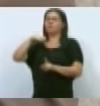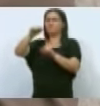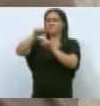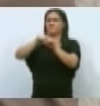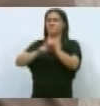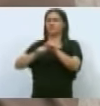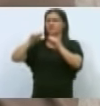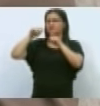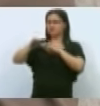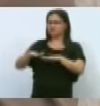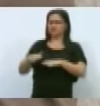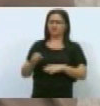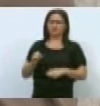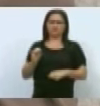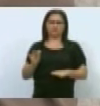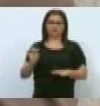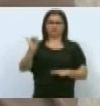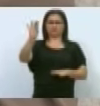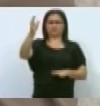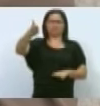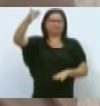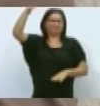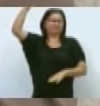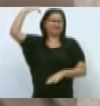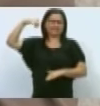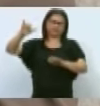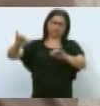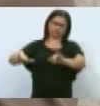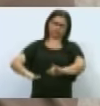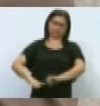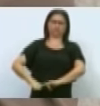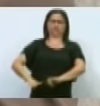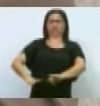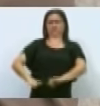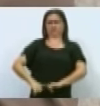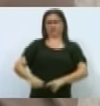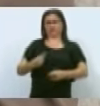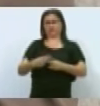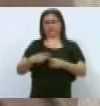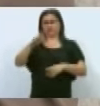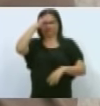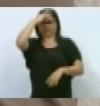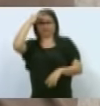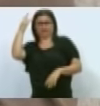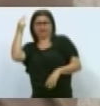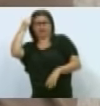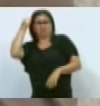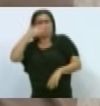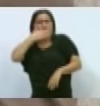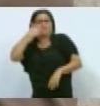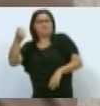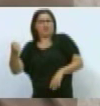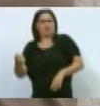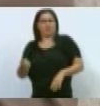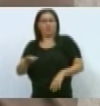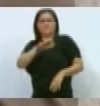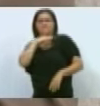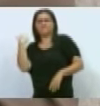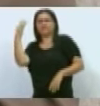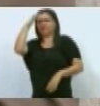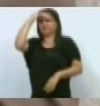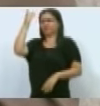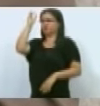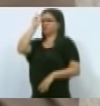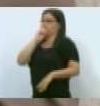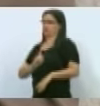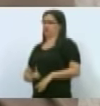sofrimento muito grande, né, naquela época. Eles sacrificavam, matavam. Eles falavam que eles eram incapazes, não tinha. E